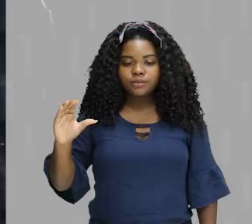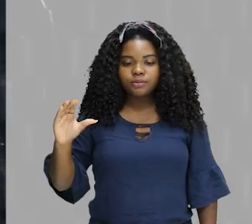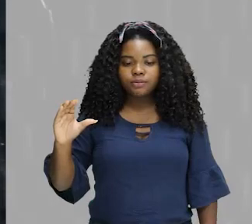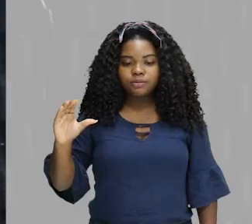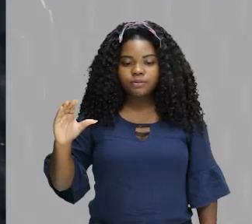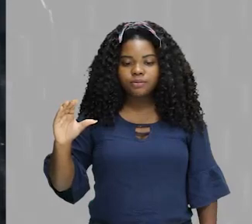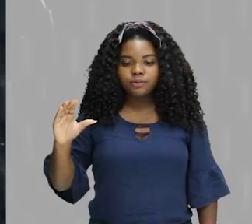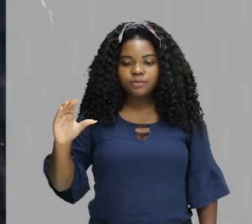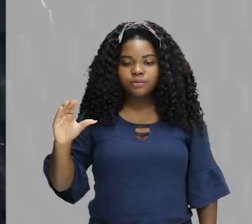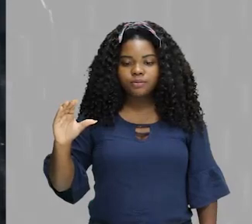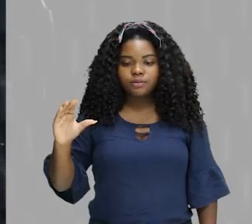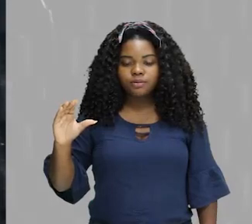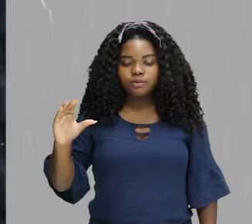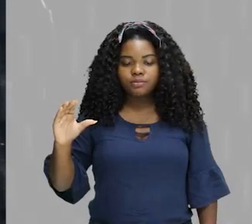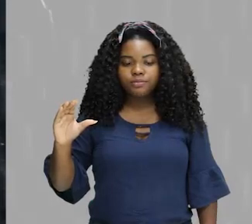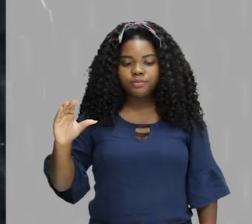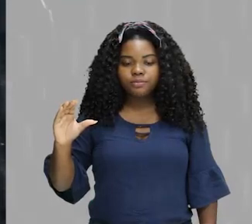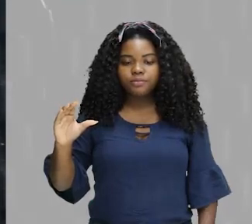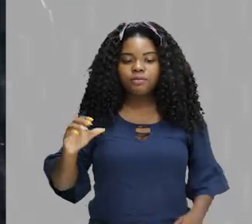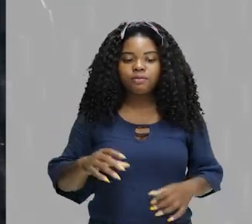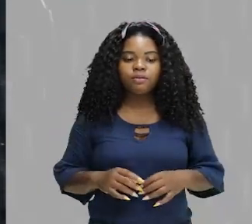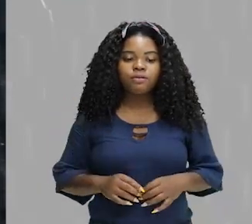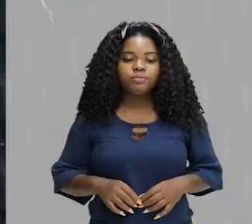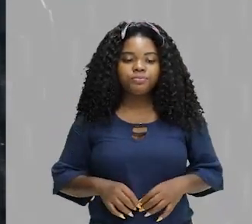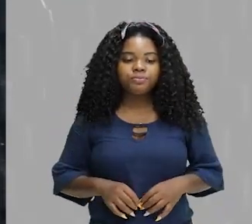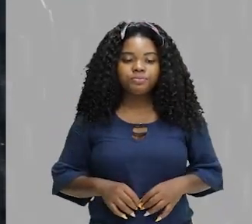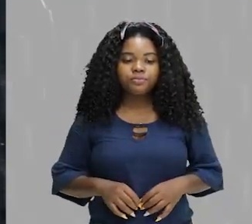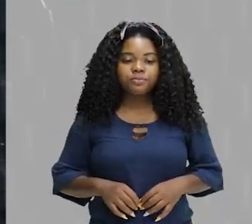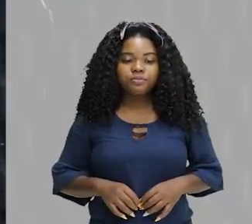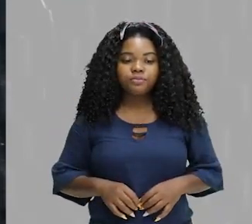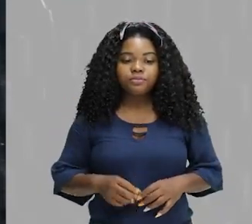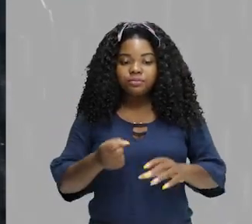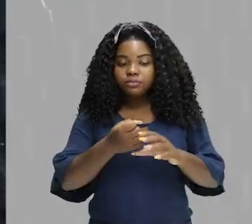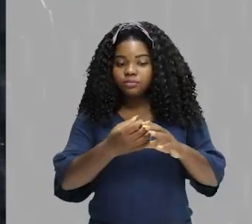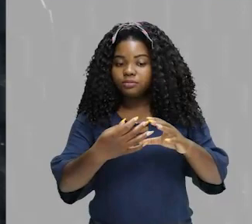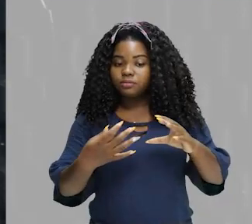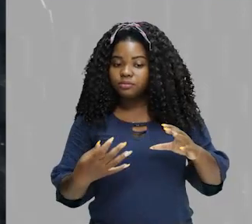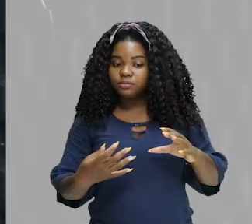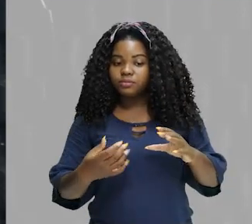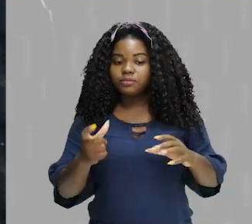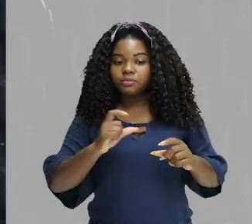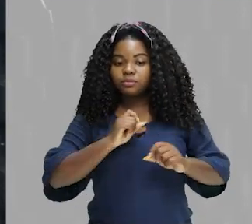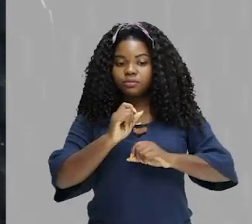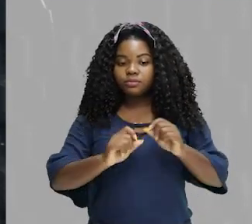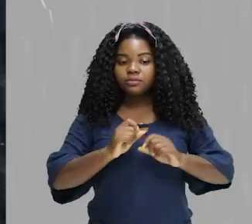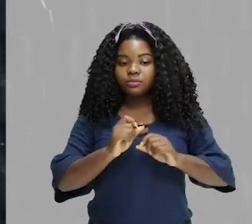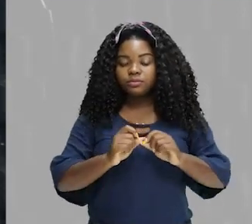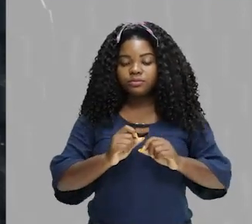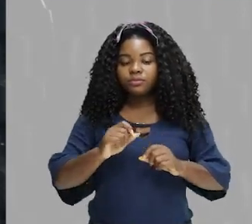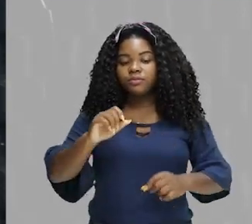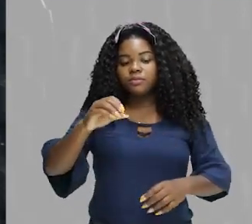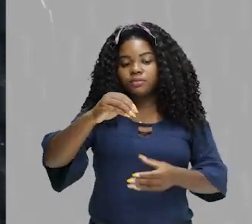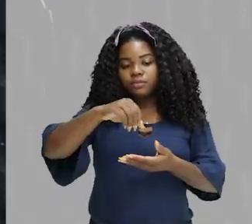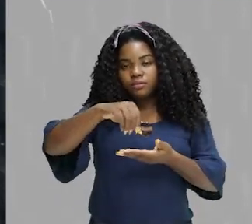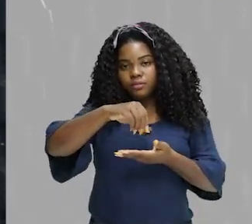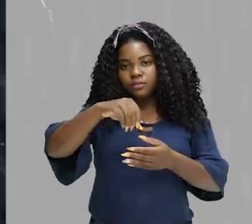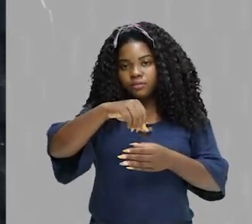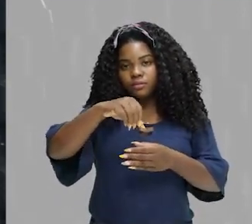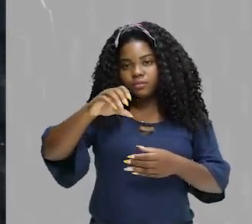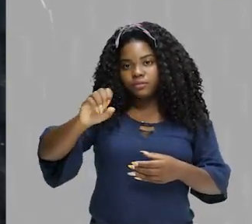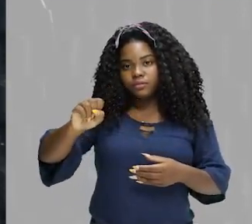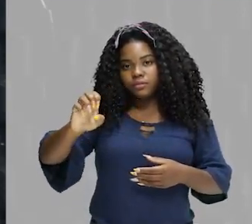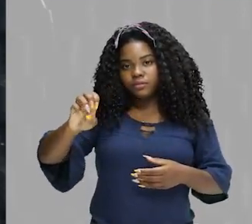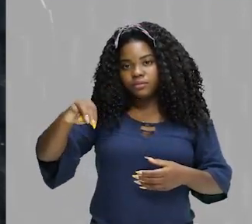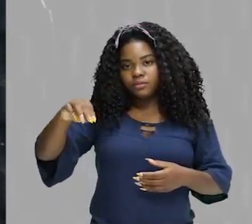protegidas dentro do fruto. Então, olha só, a característica presença das sementes é uma